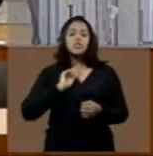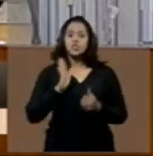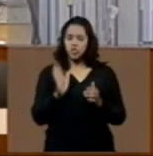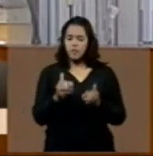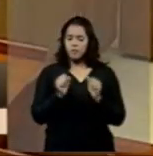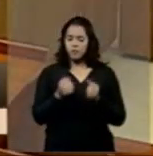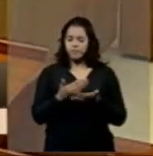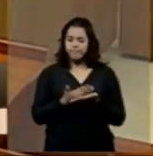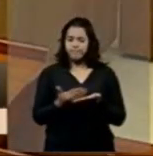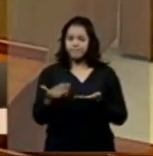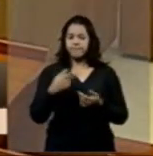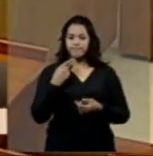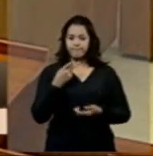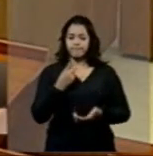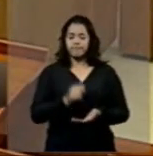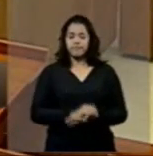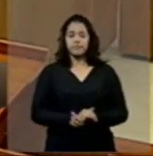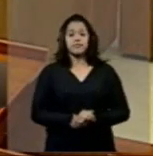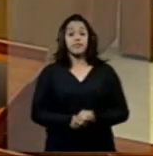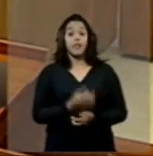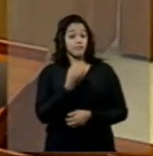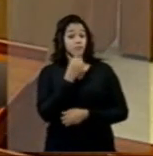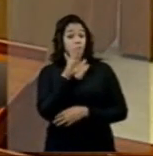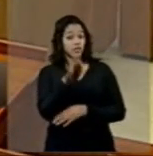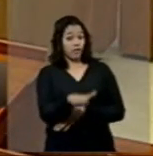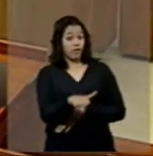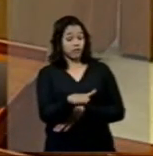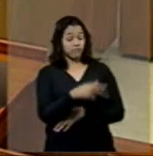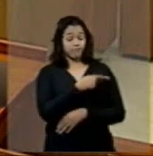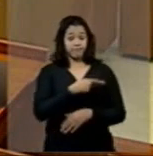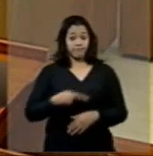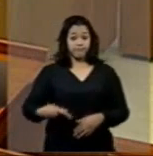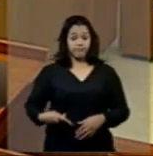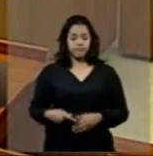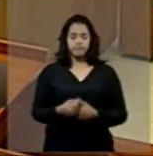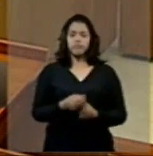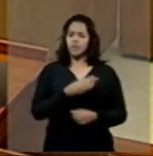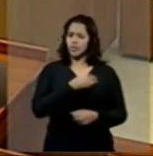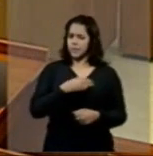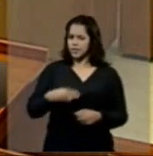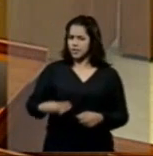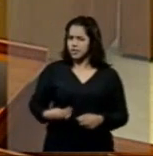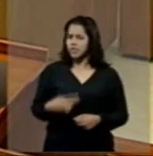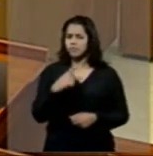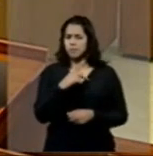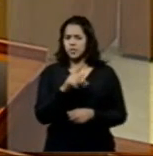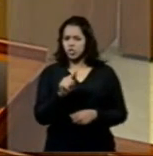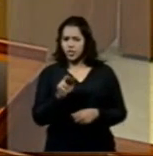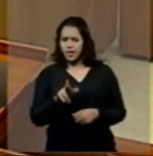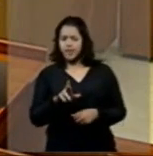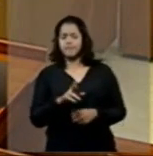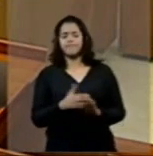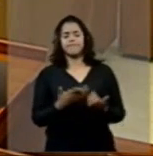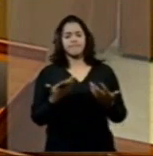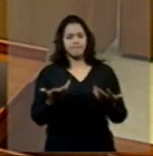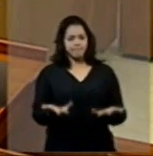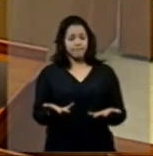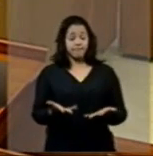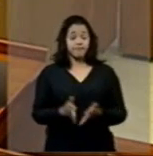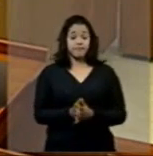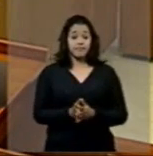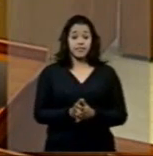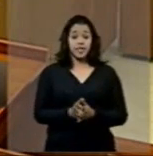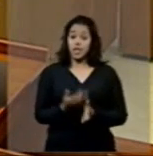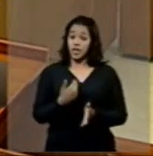está com a palavra. Boa tarde, presidente, ministros, procurador-geral, doutor Raquel, a